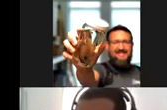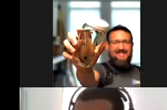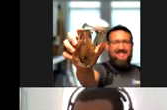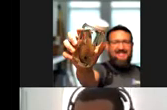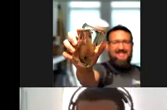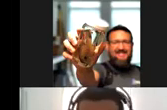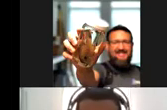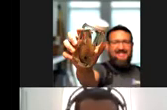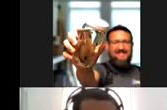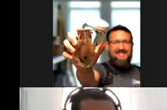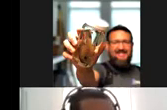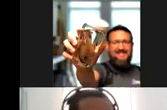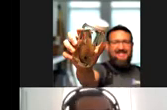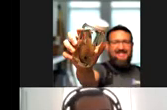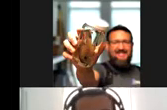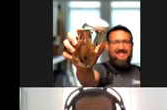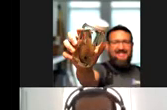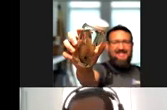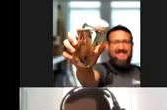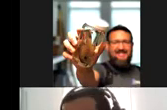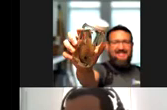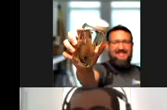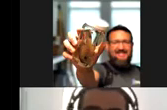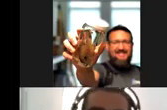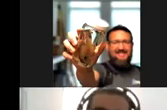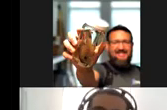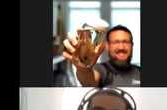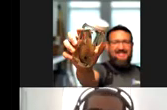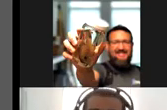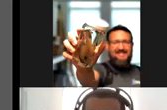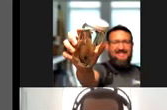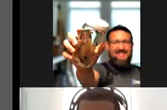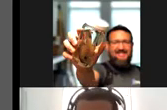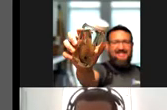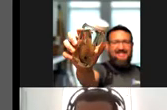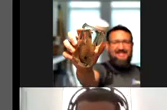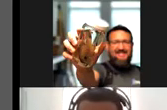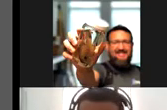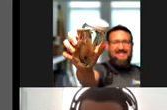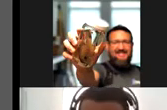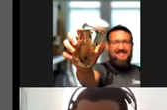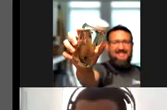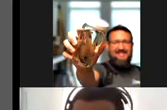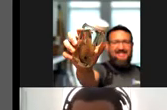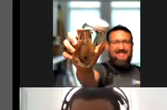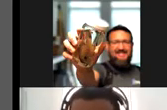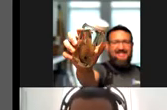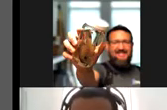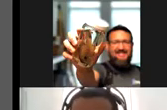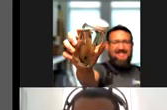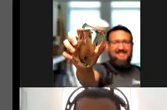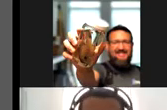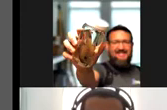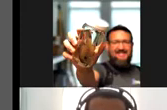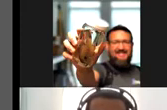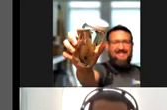errados. E essa é uma das frases mais importantes que a gente tem, e mais clichês também, é que é a frase do George Box. Todos os modelos estão errados, mas alguns